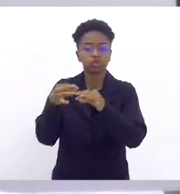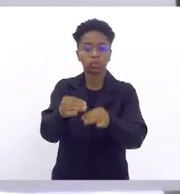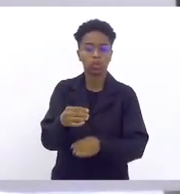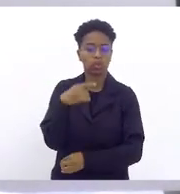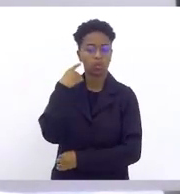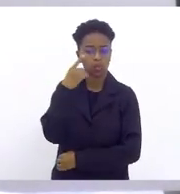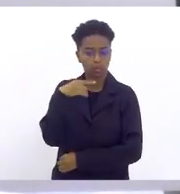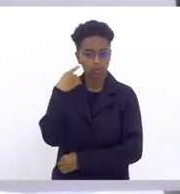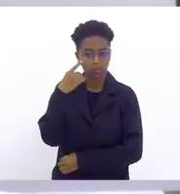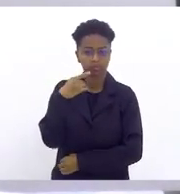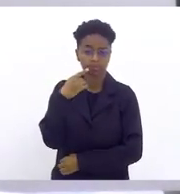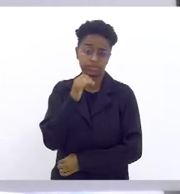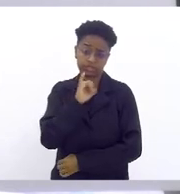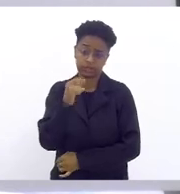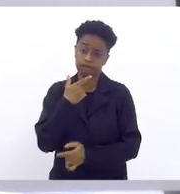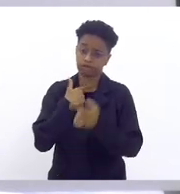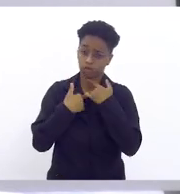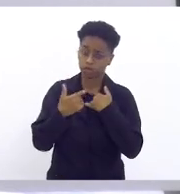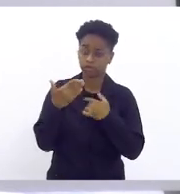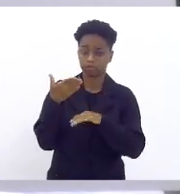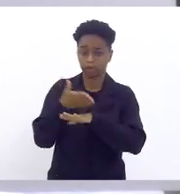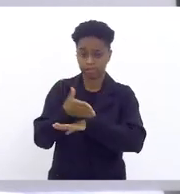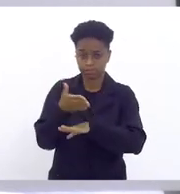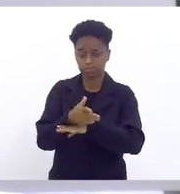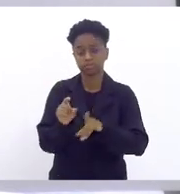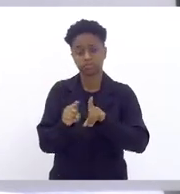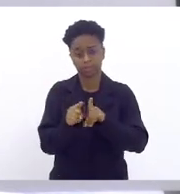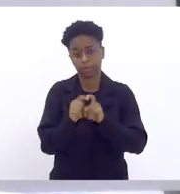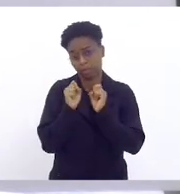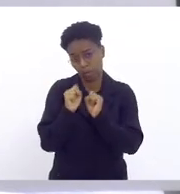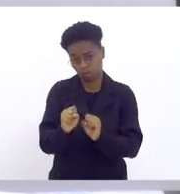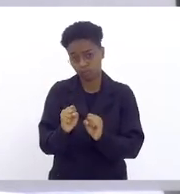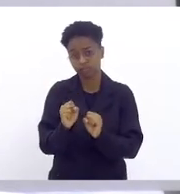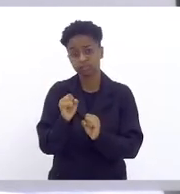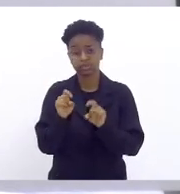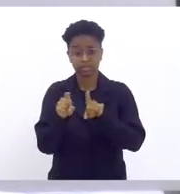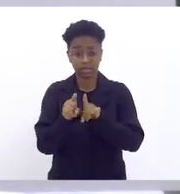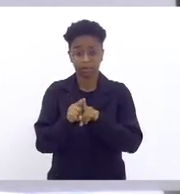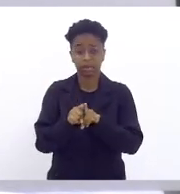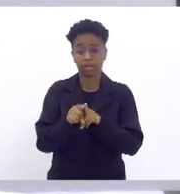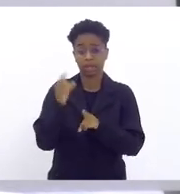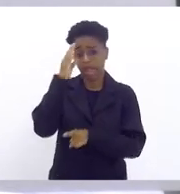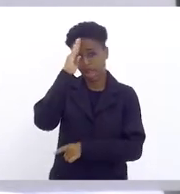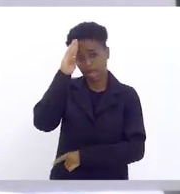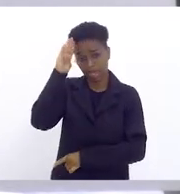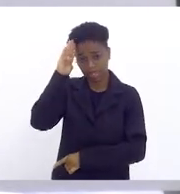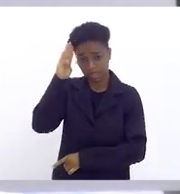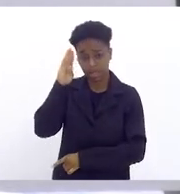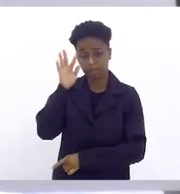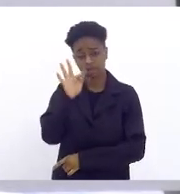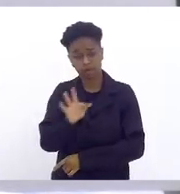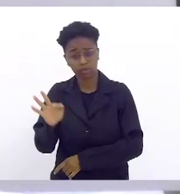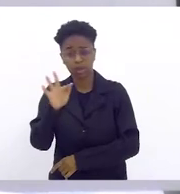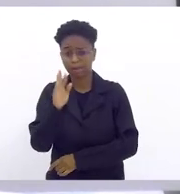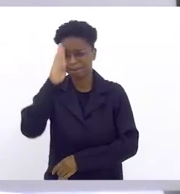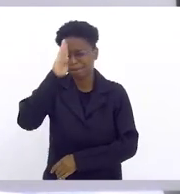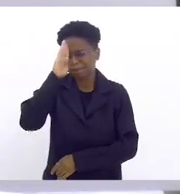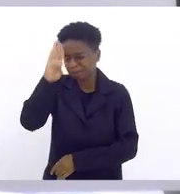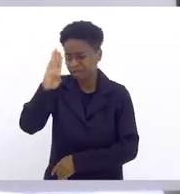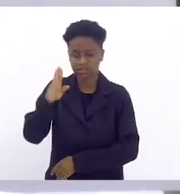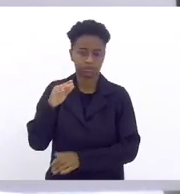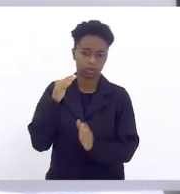é que queiram participar também participando da academia que é fundamental para o desenvolvimento